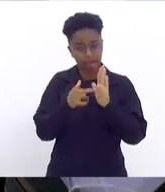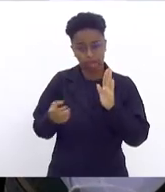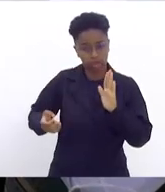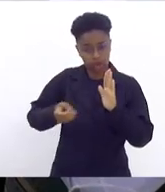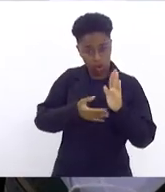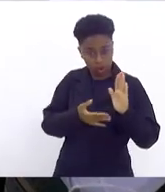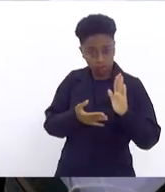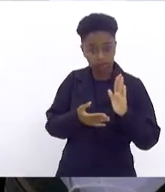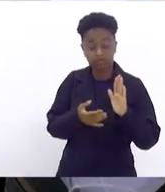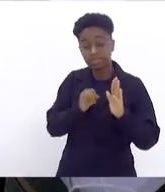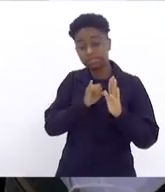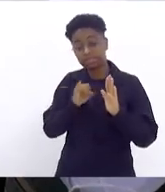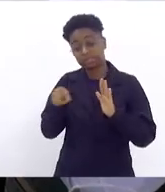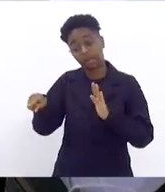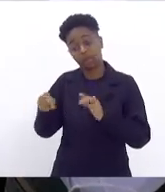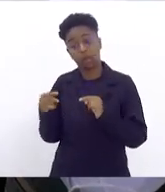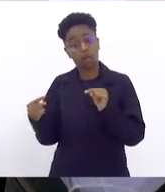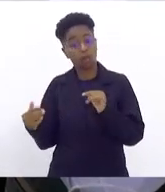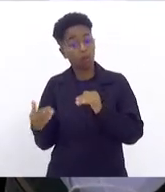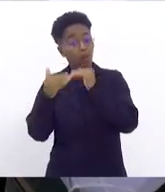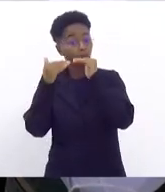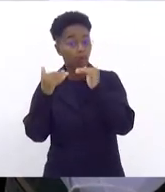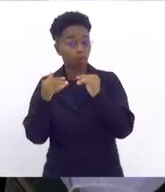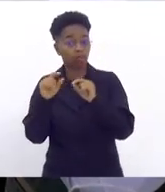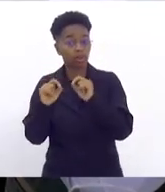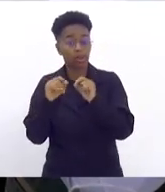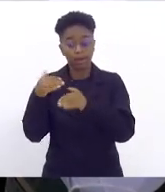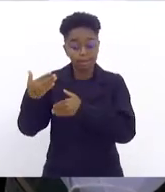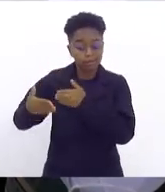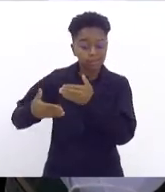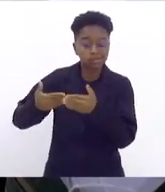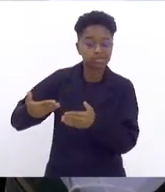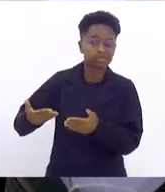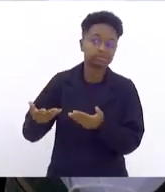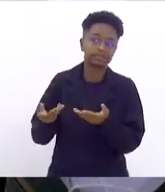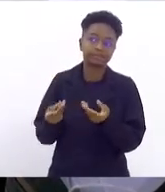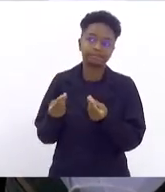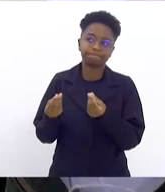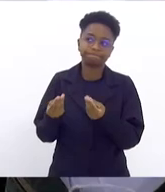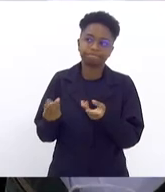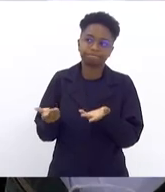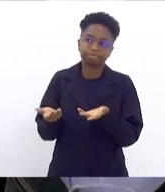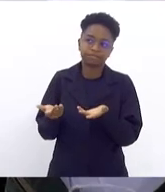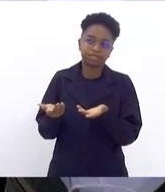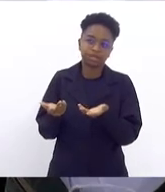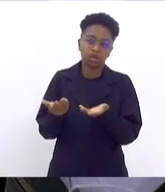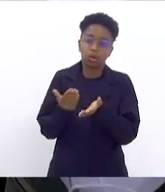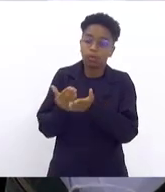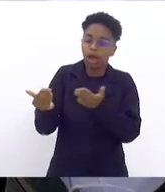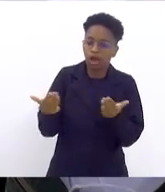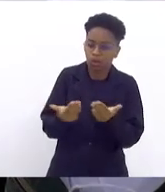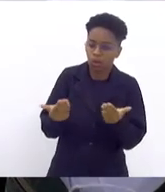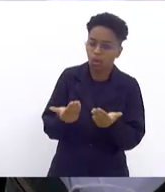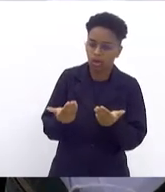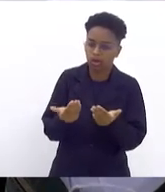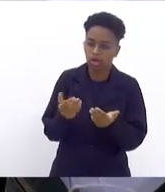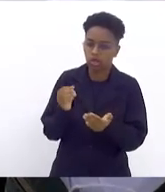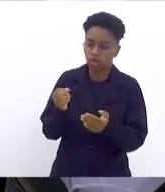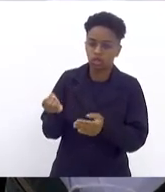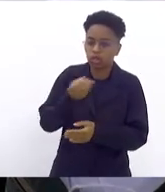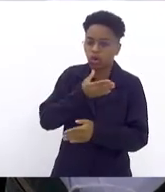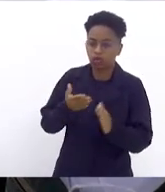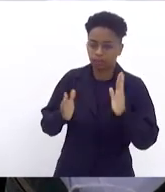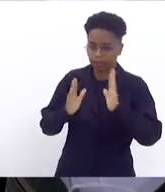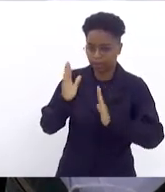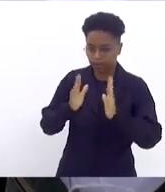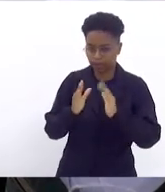isso, se a deputada concordaria com esse, porque é um procedimento, digamos assim, que está se iniciando agora nesse novo ciclo sobre